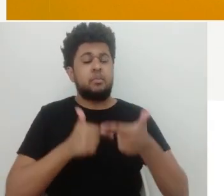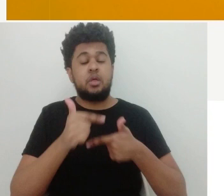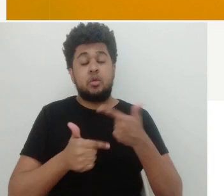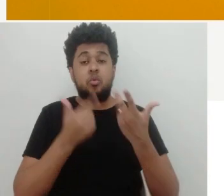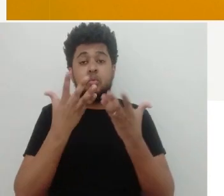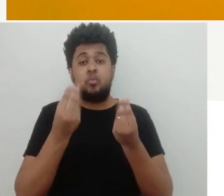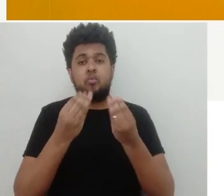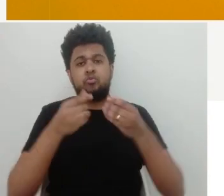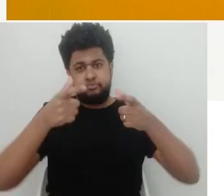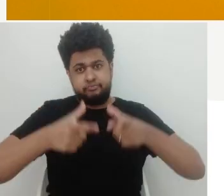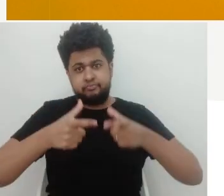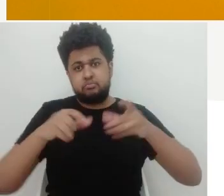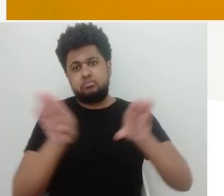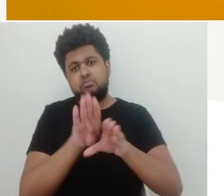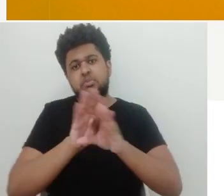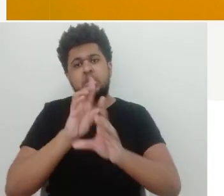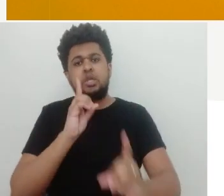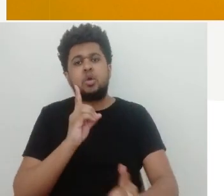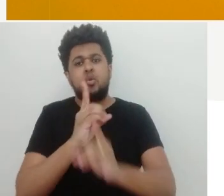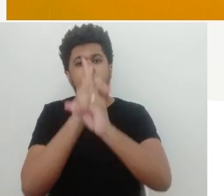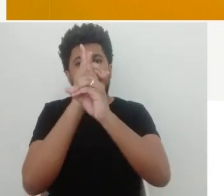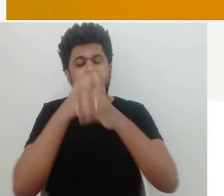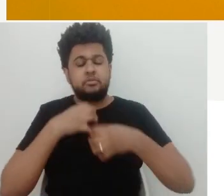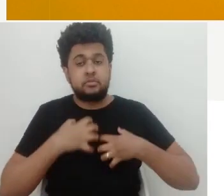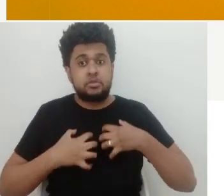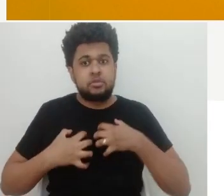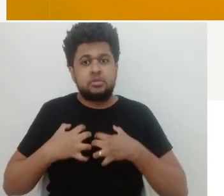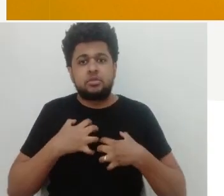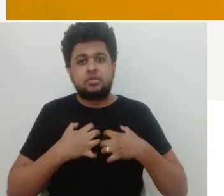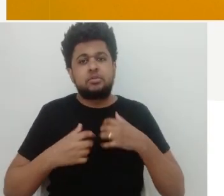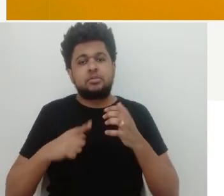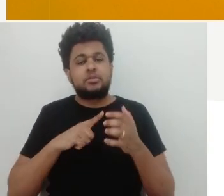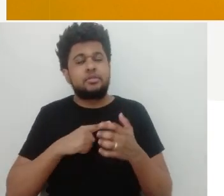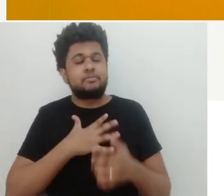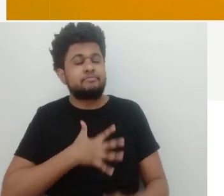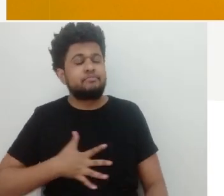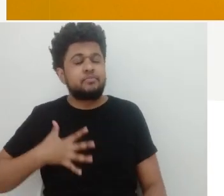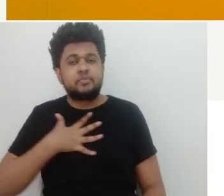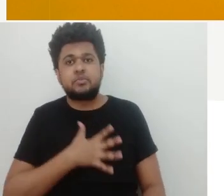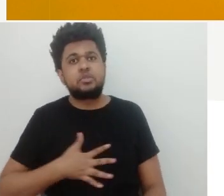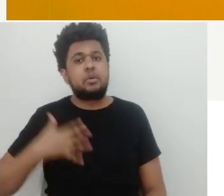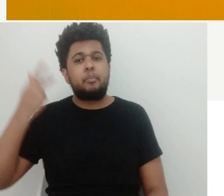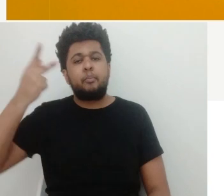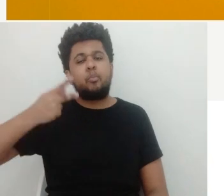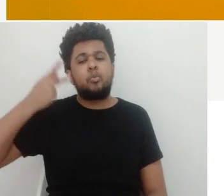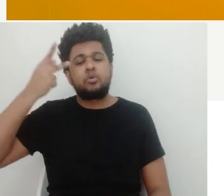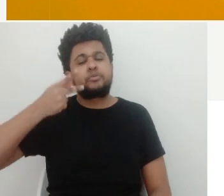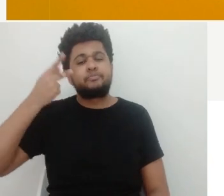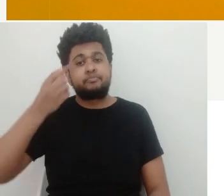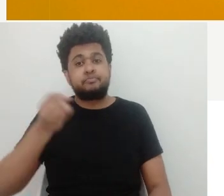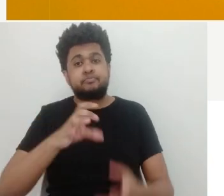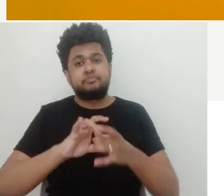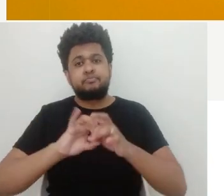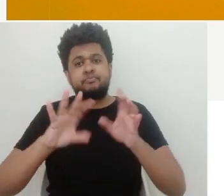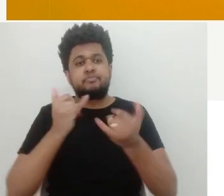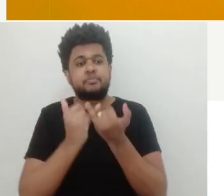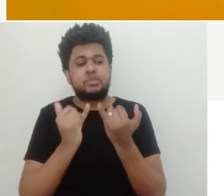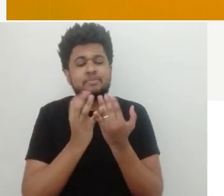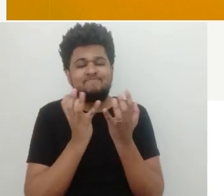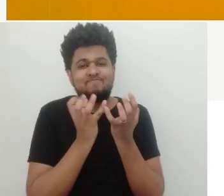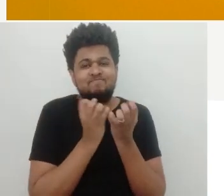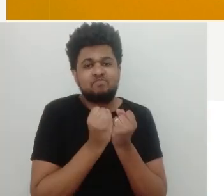assediada pelas políticas neoliberais, praticamente estrangulada, eu valorizo cada vez